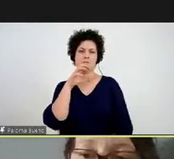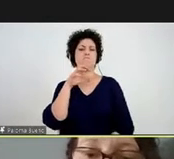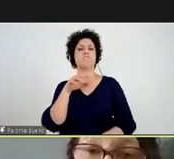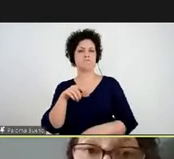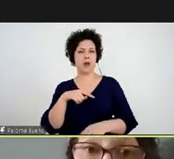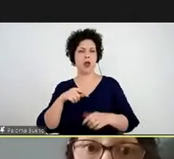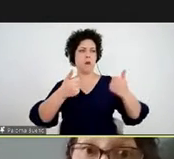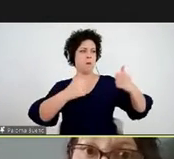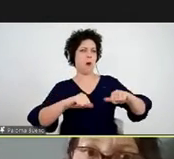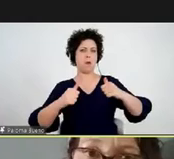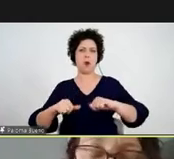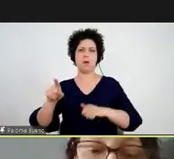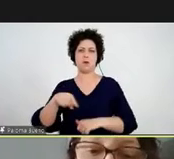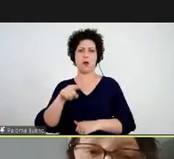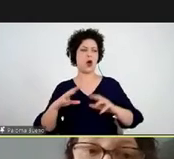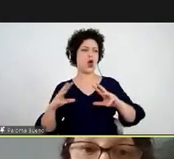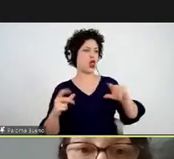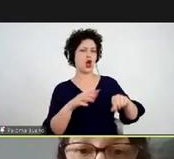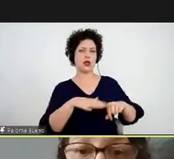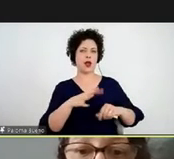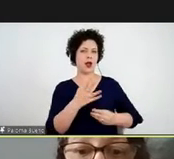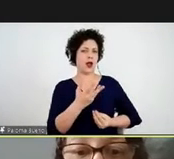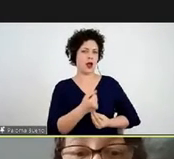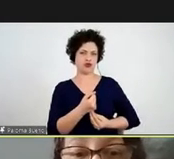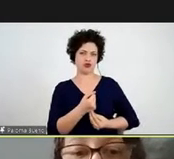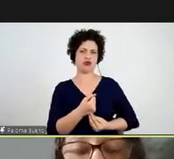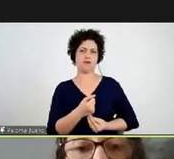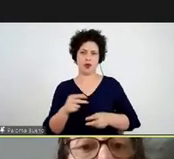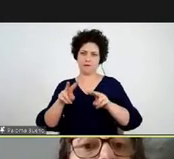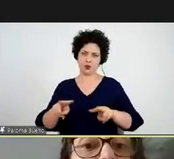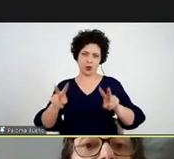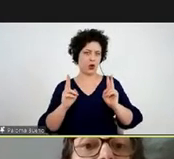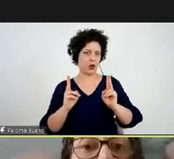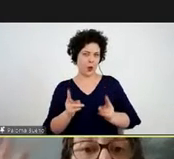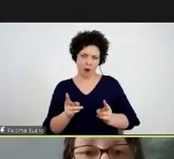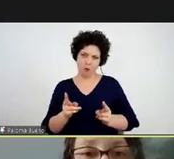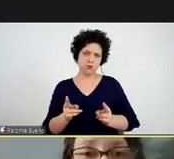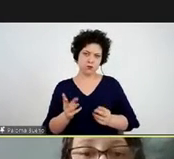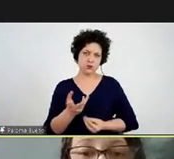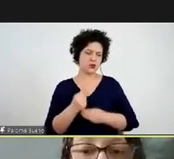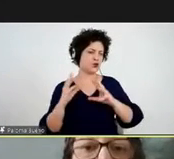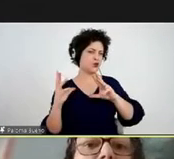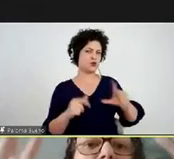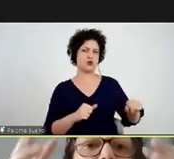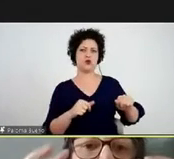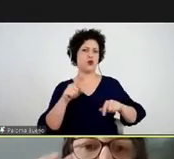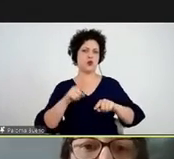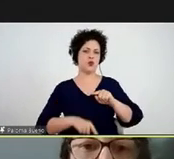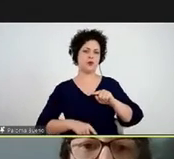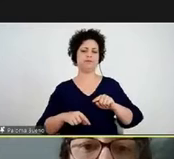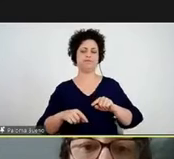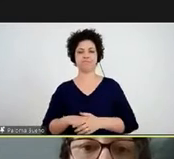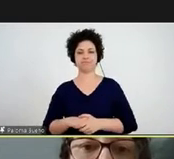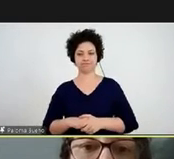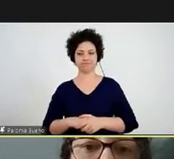as esferas da arte, não foi diferente com as artes visuais. Então, dado esse contexto, vamos voltar,